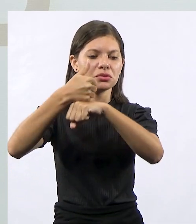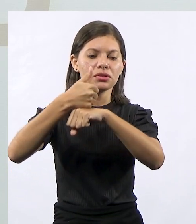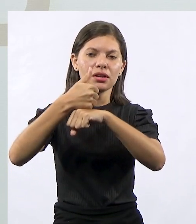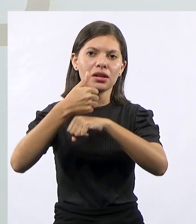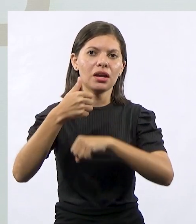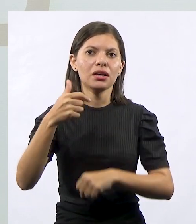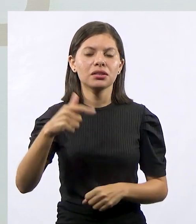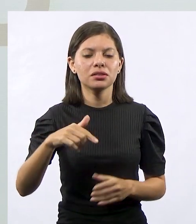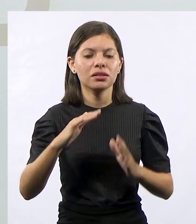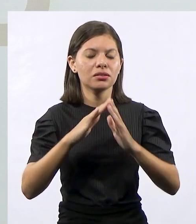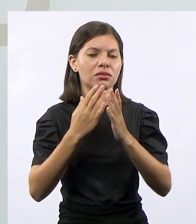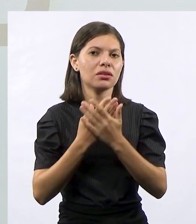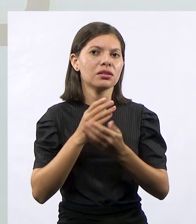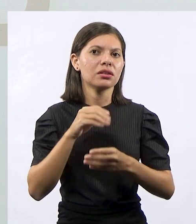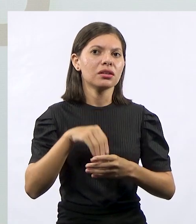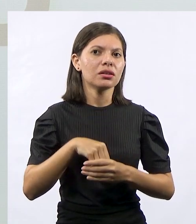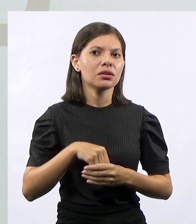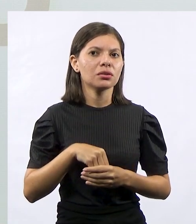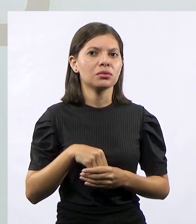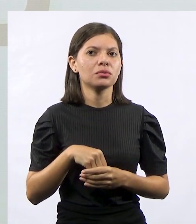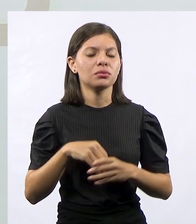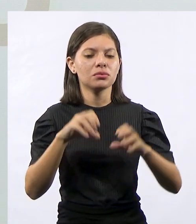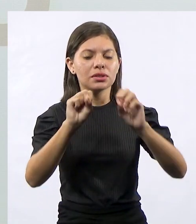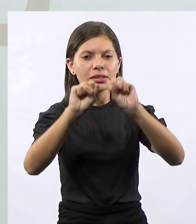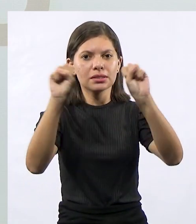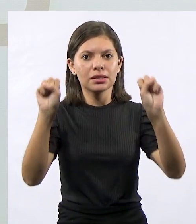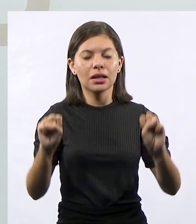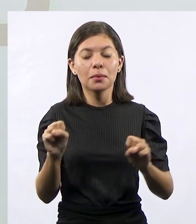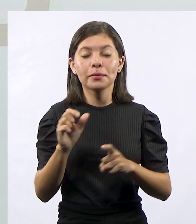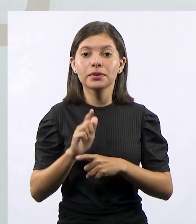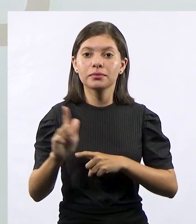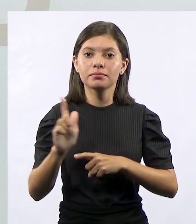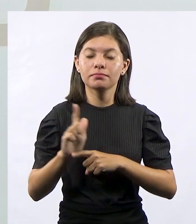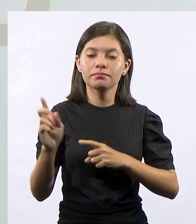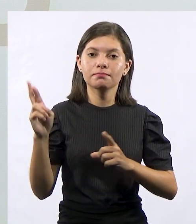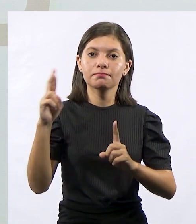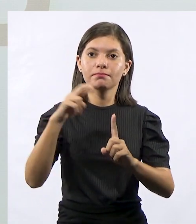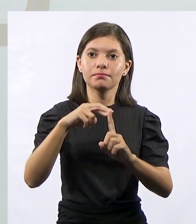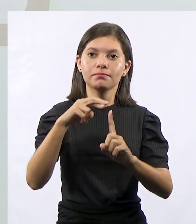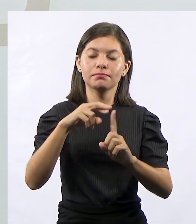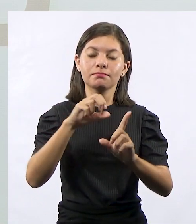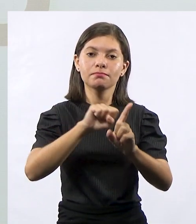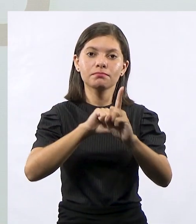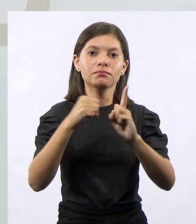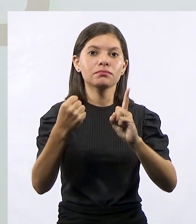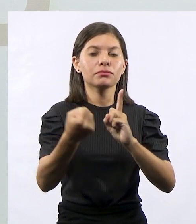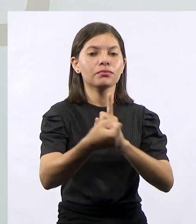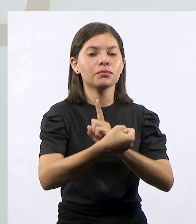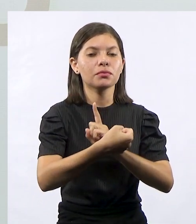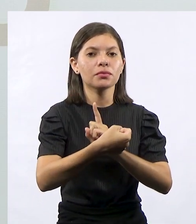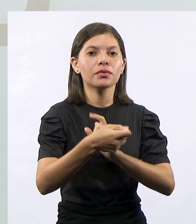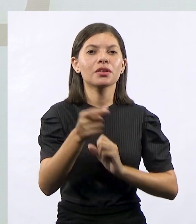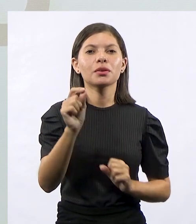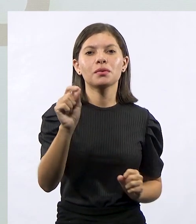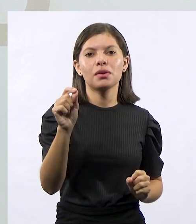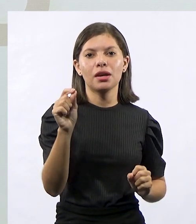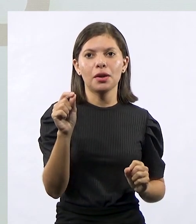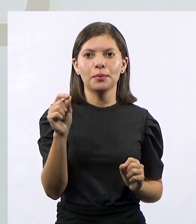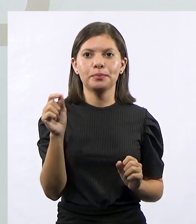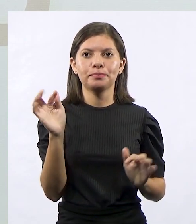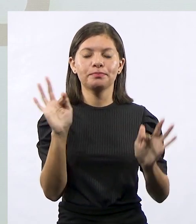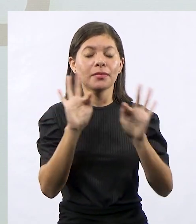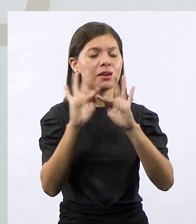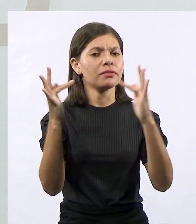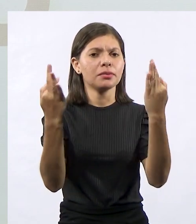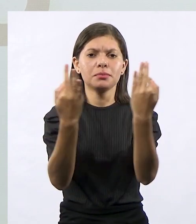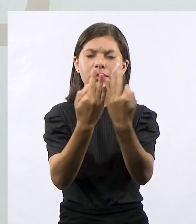dos demais profissionais, a representação do sistema gestor, a representação da comunidade, que são